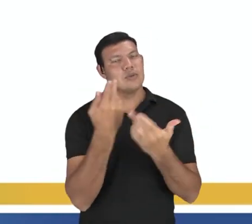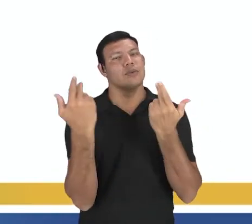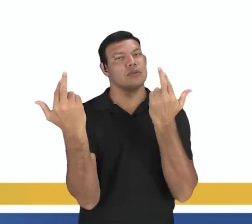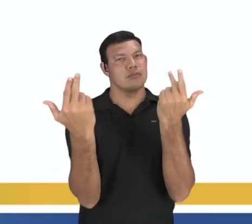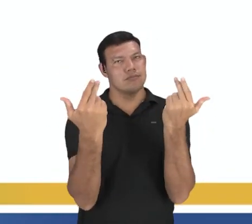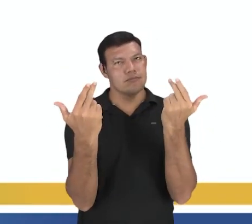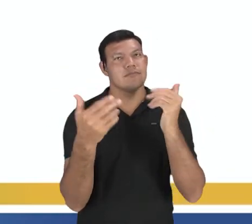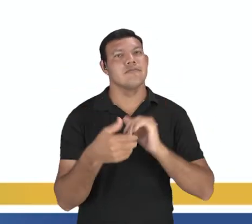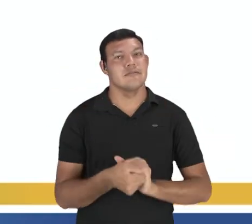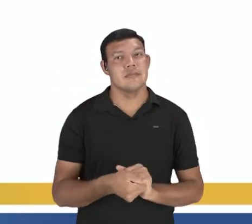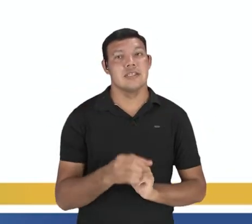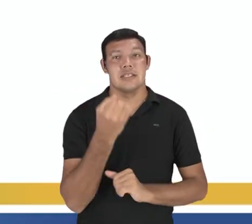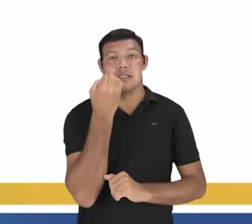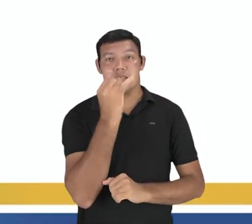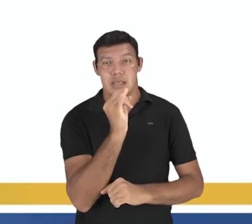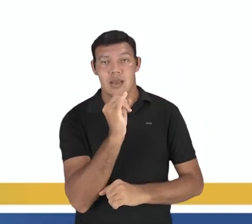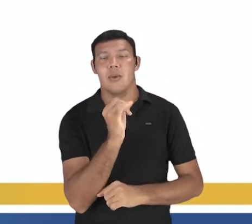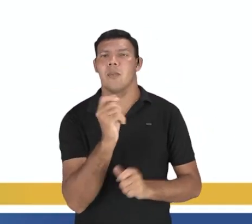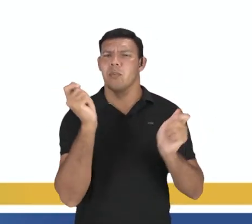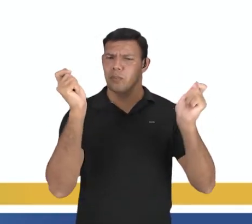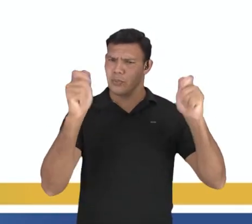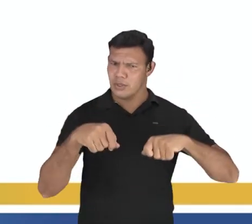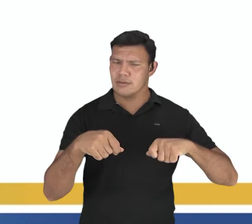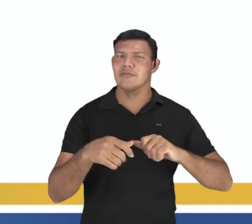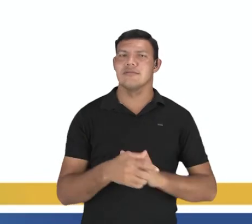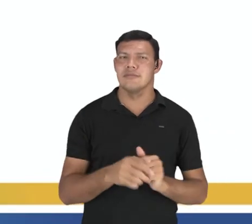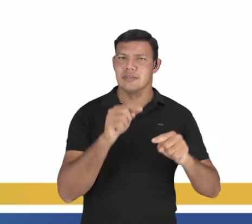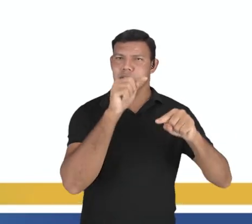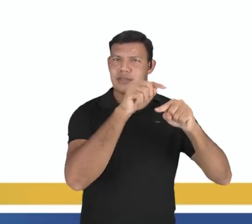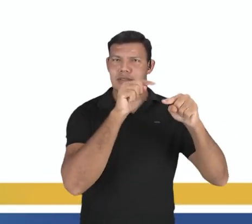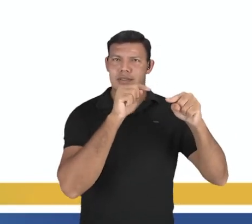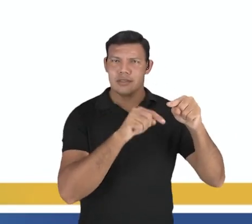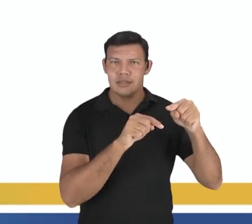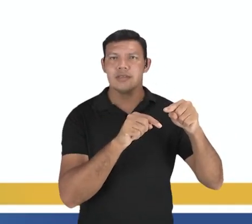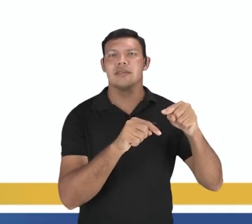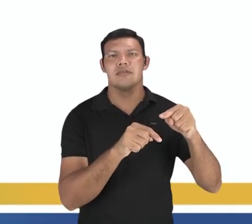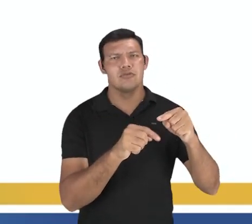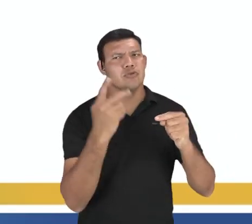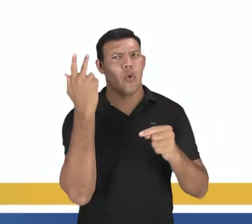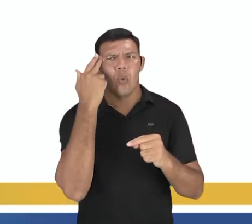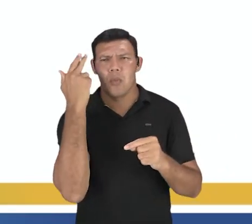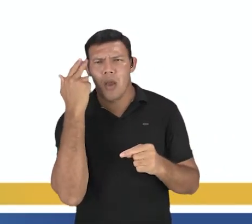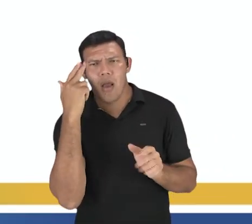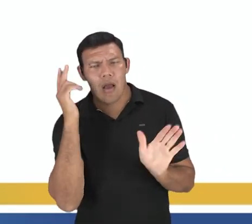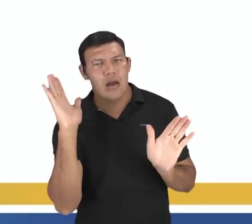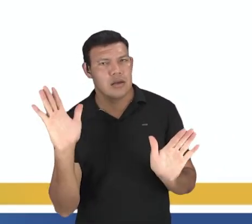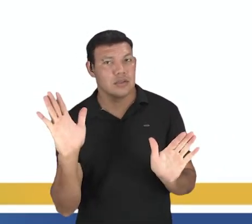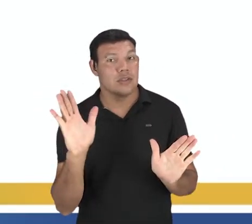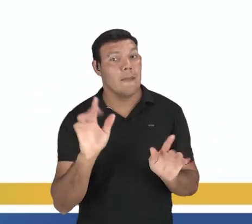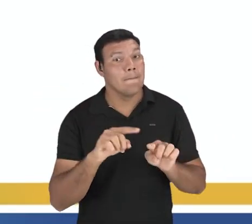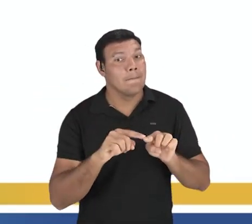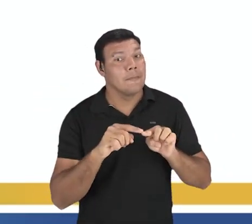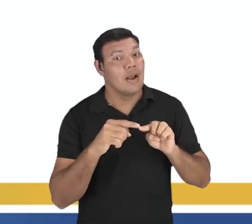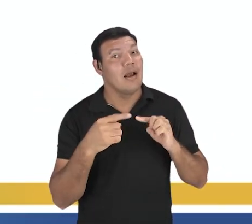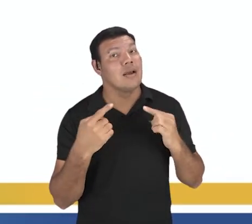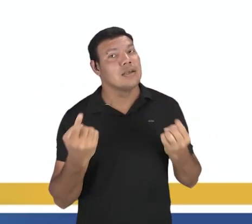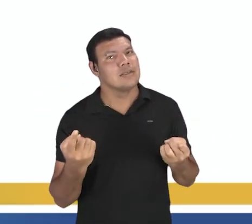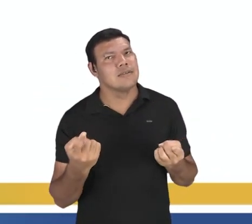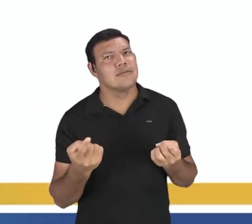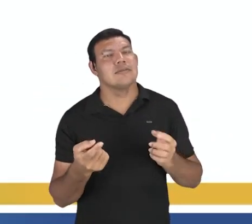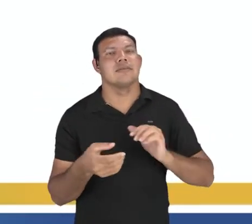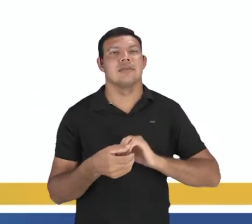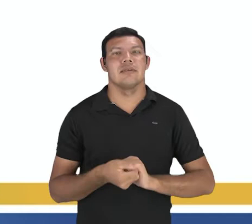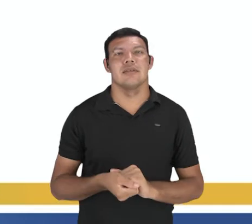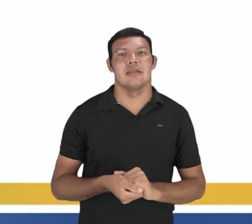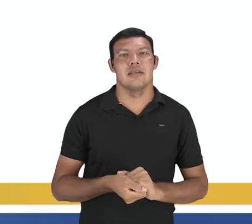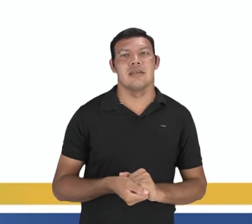maneira se eu quiser eu posso fazer minha divisão do jeito que eu conheço entretanto Digamos